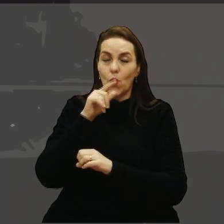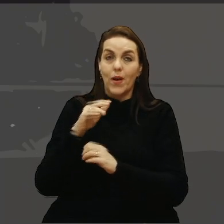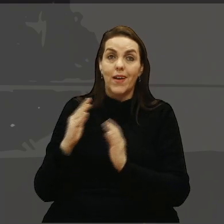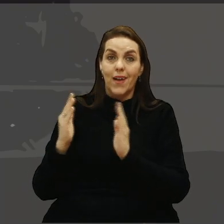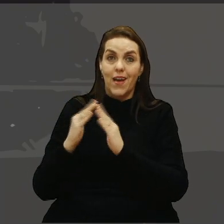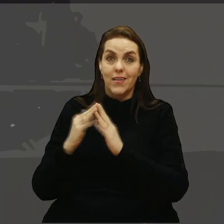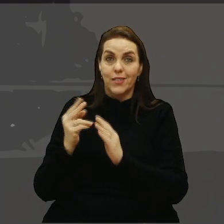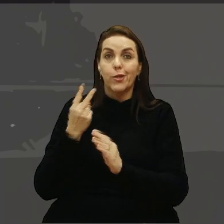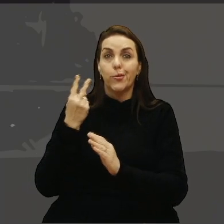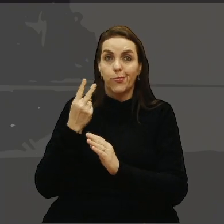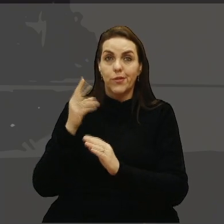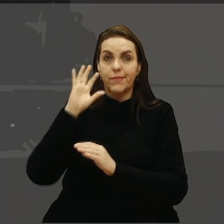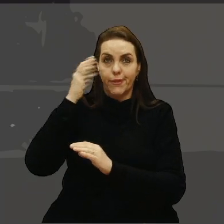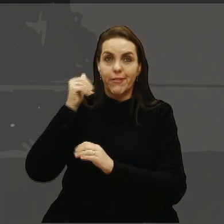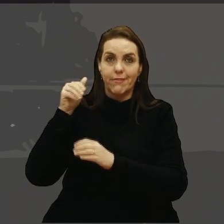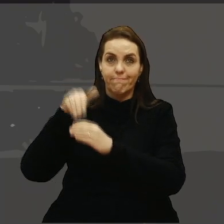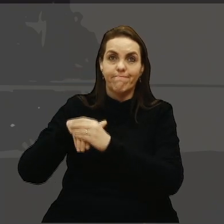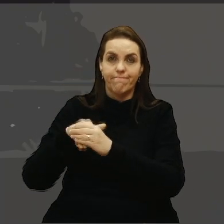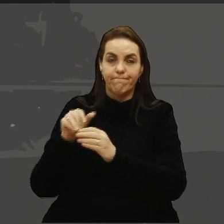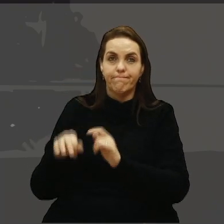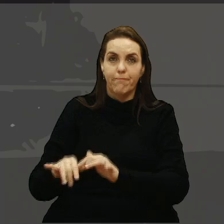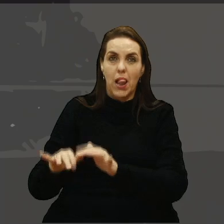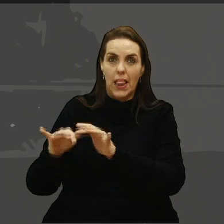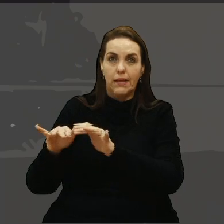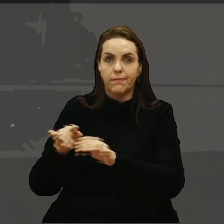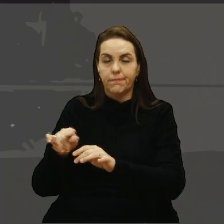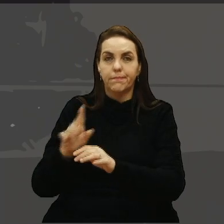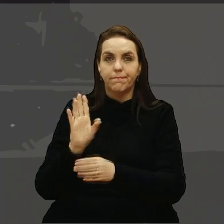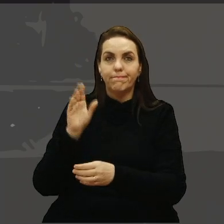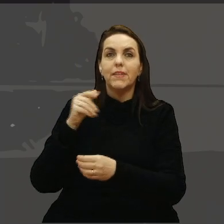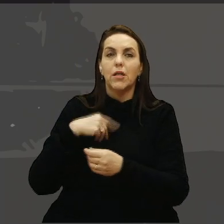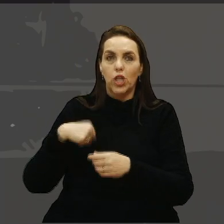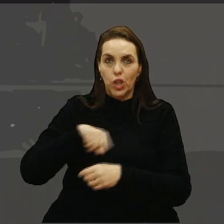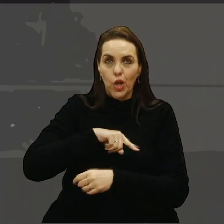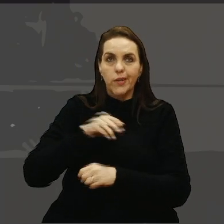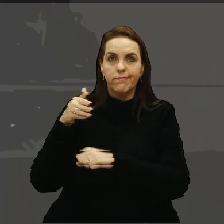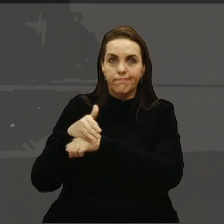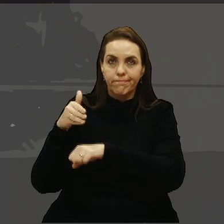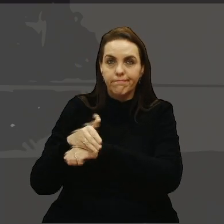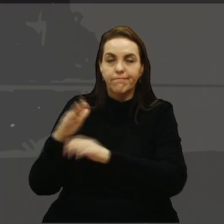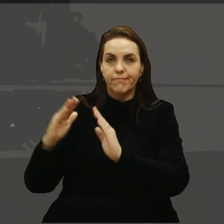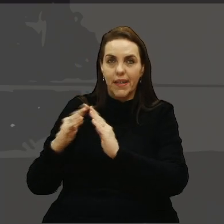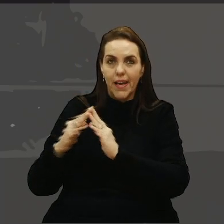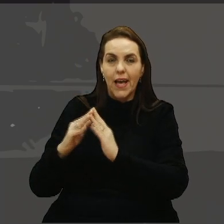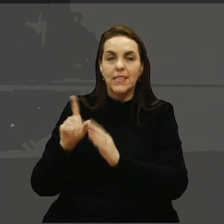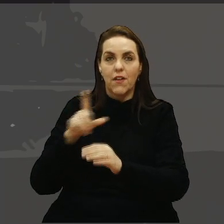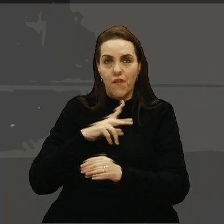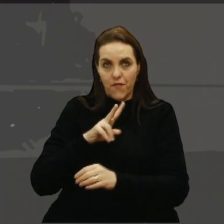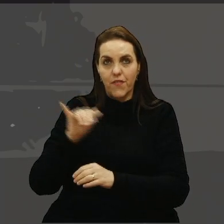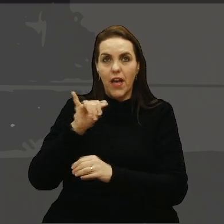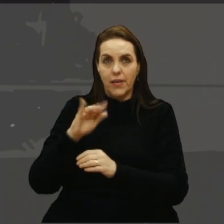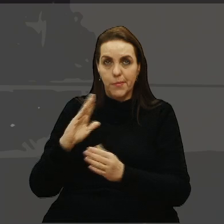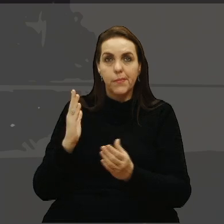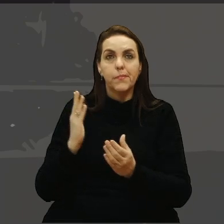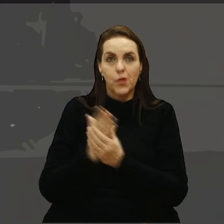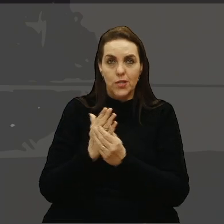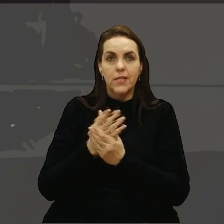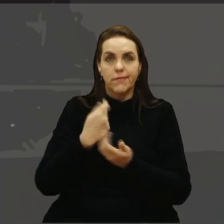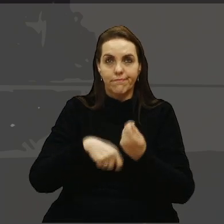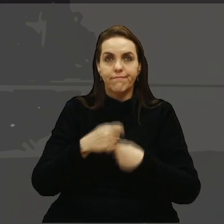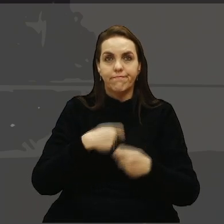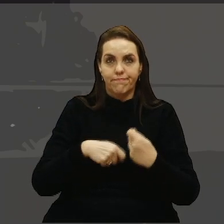2 residências, e tivemos dentro dessas residências, e será encaminhado um processo